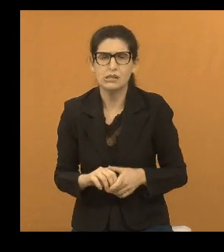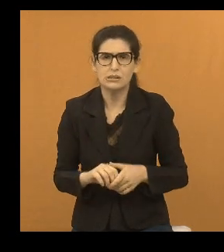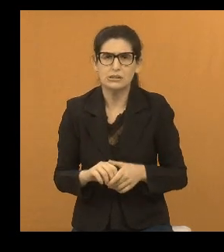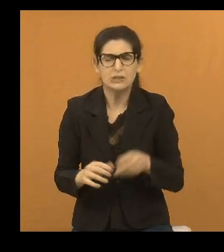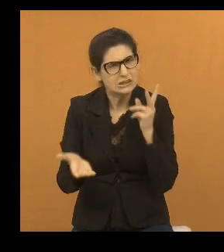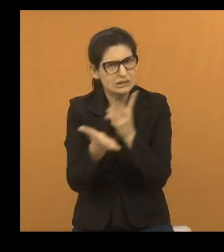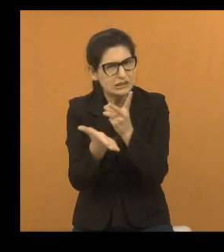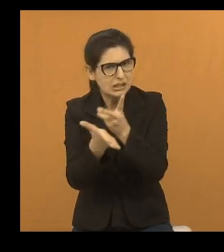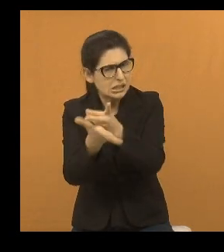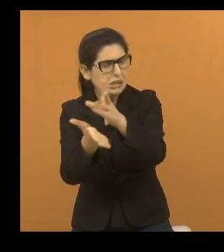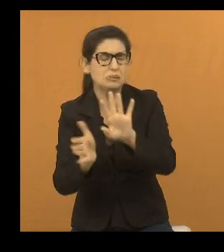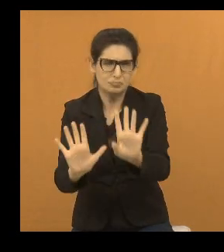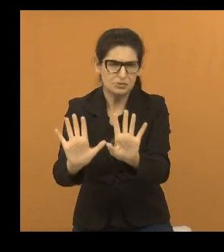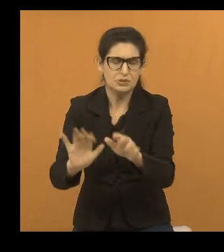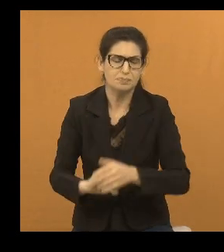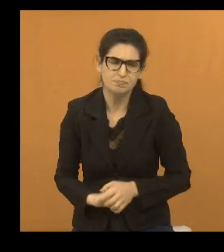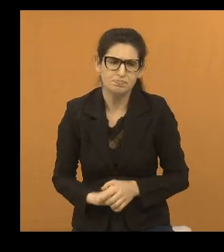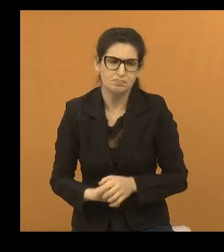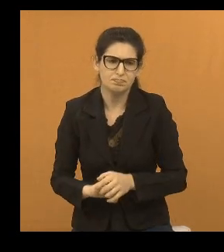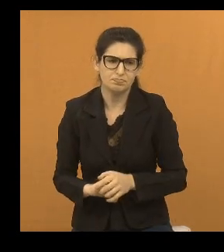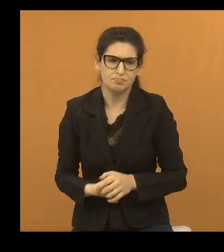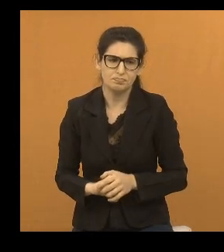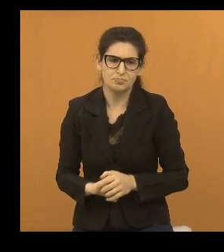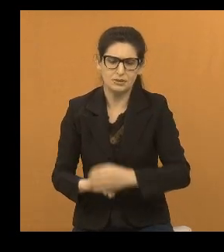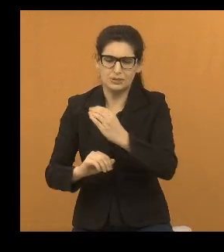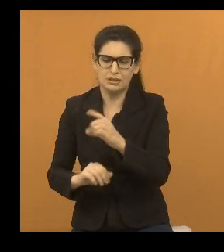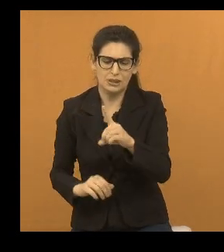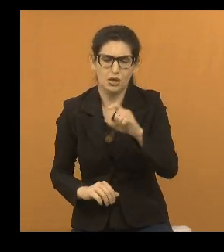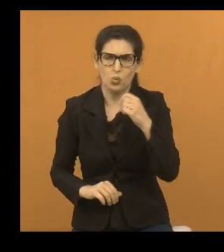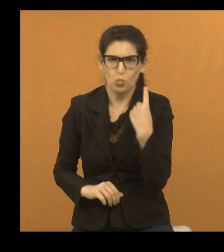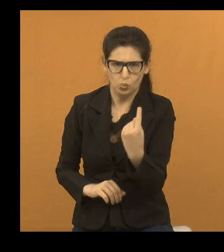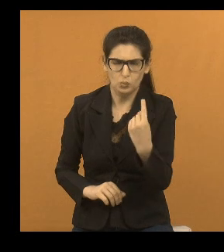estão da primeira parte do CDE1,